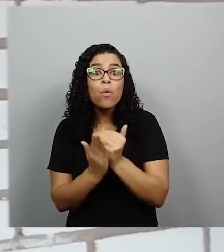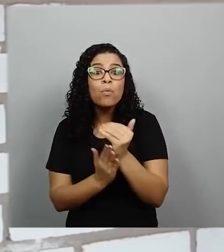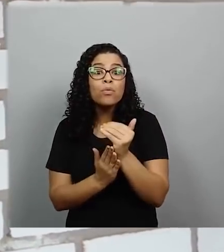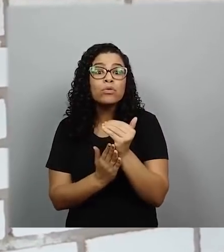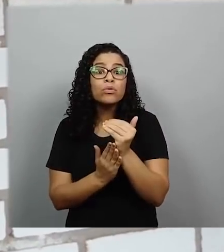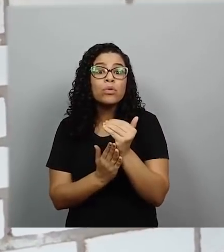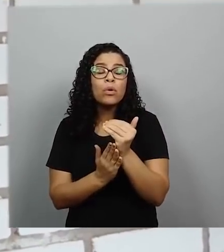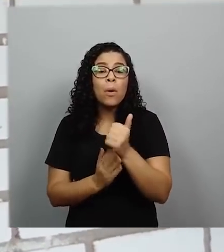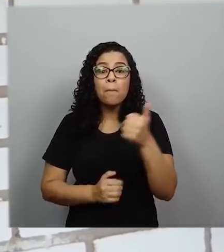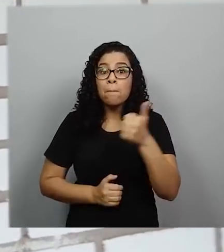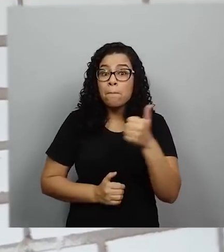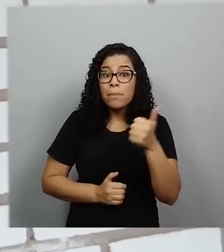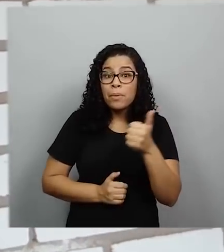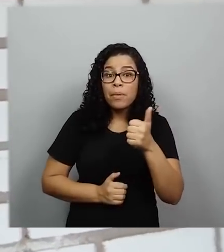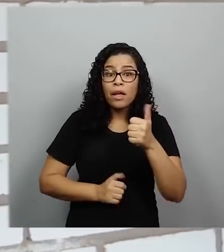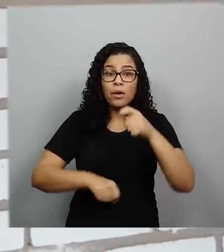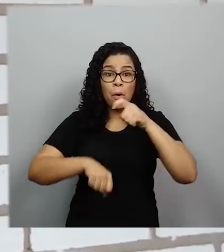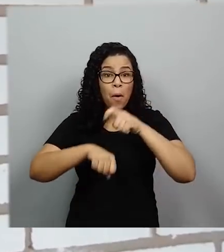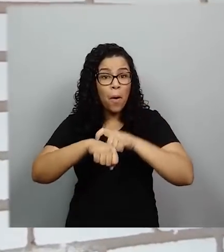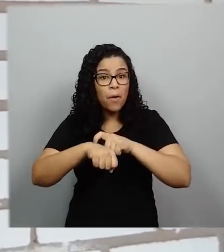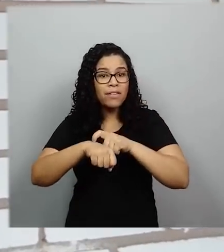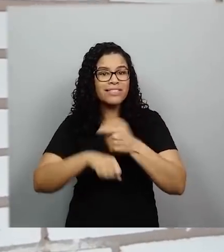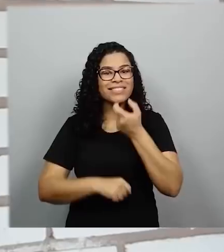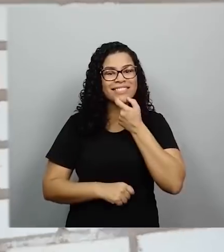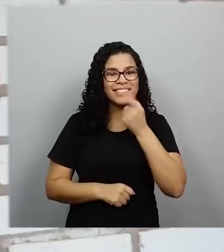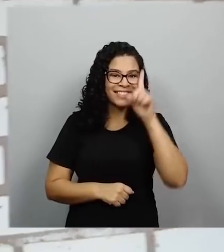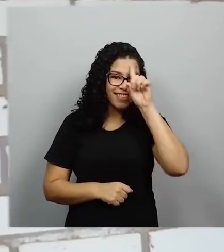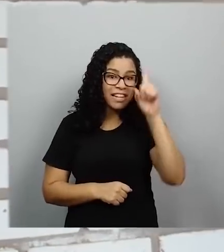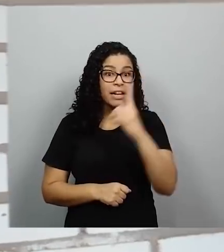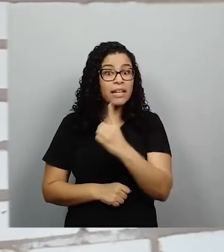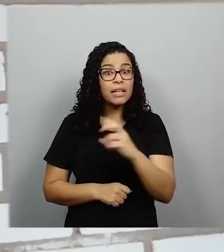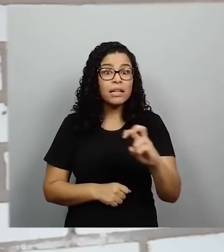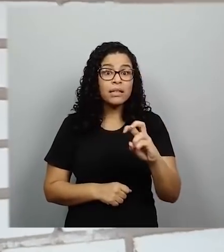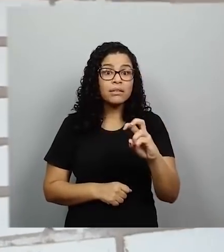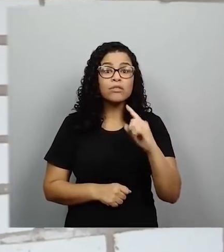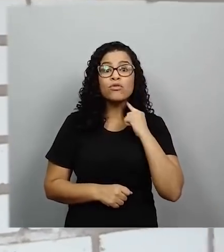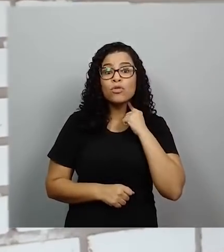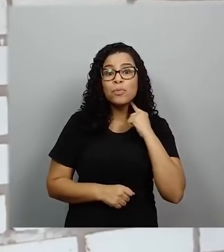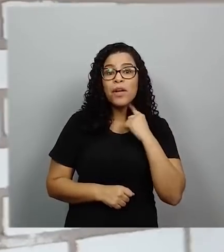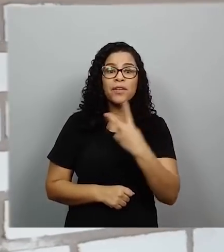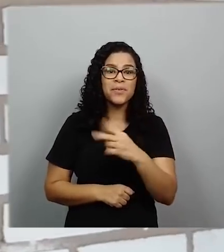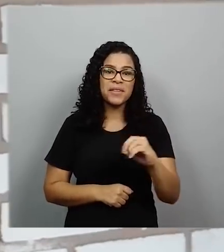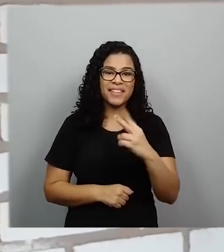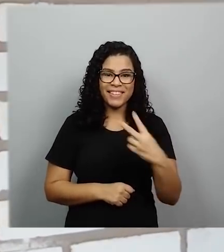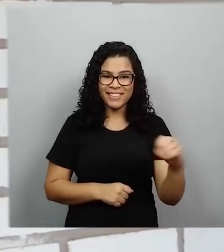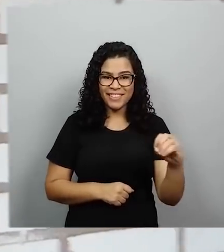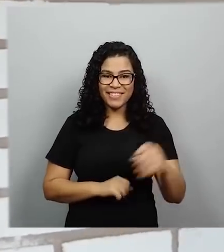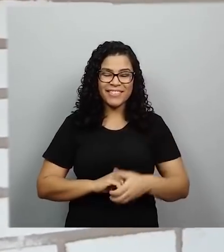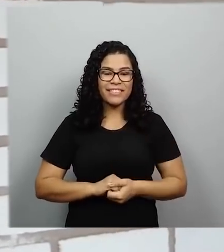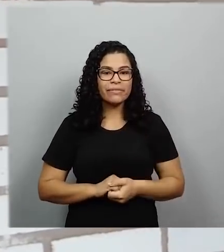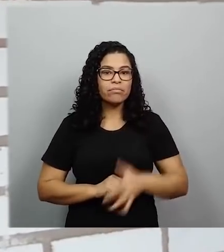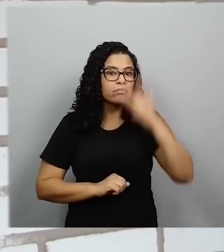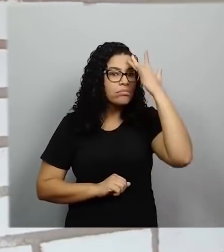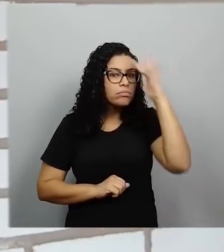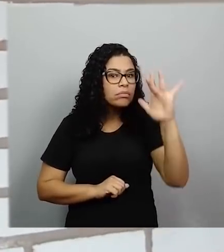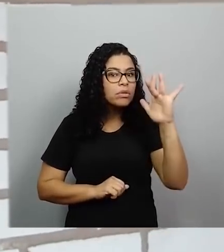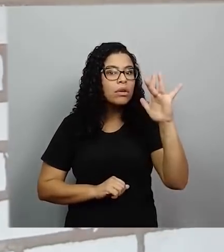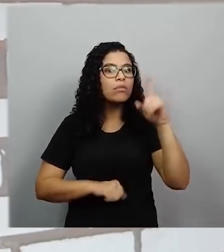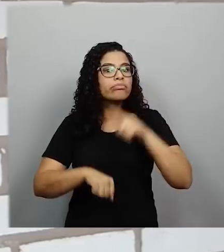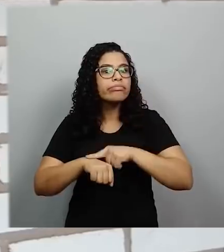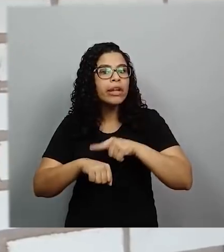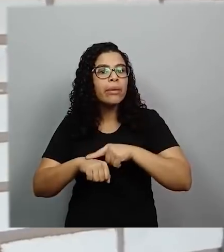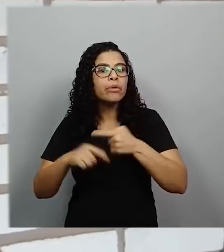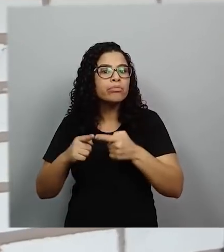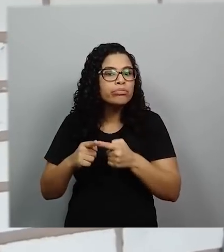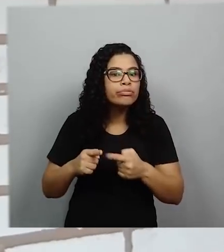que começou lá no primeiro quadro do É Hora do Inglês, no dia 15 de maio de 2020. Não sabíamos por quanto tempo